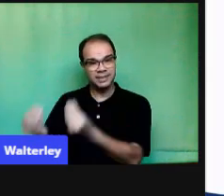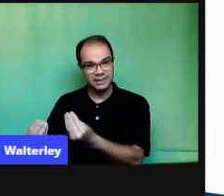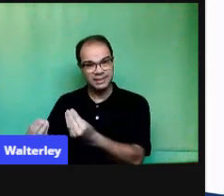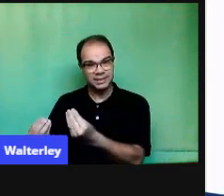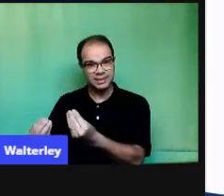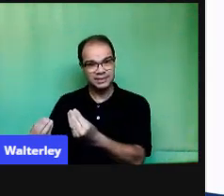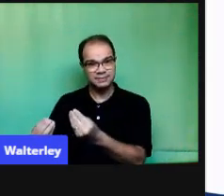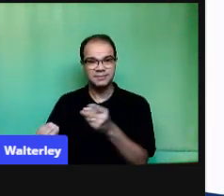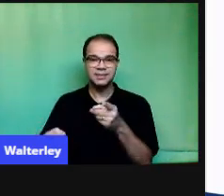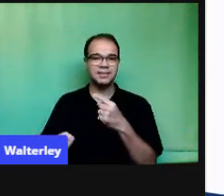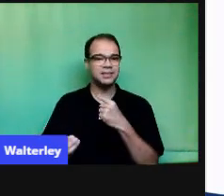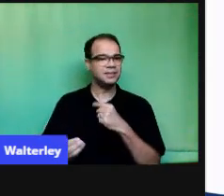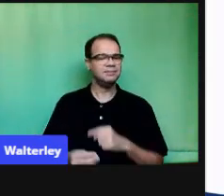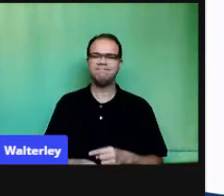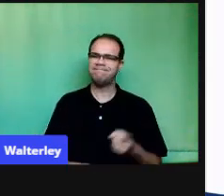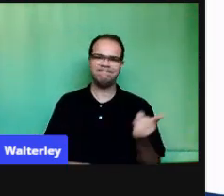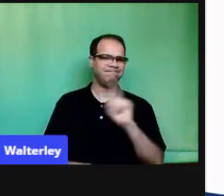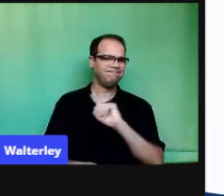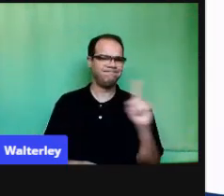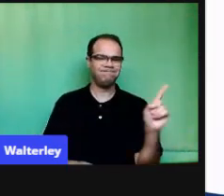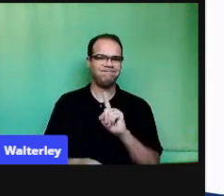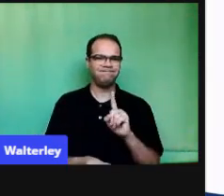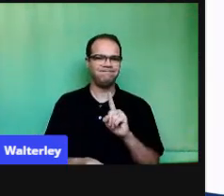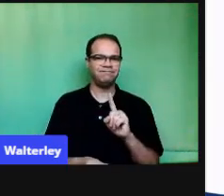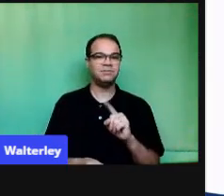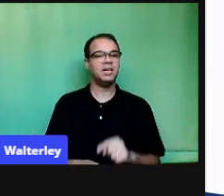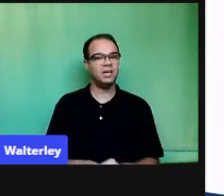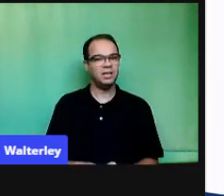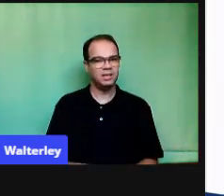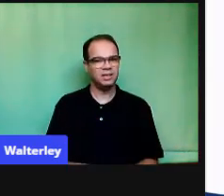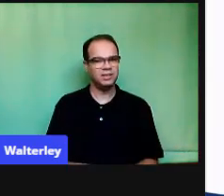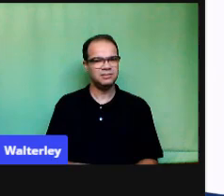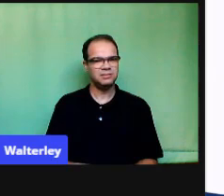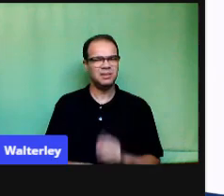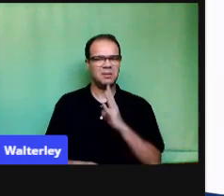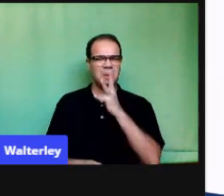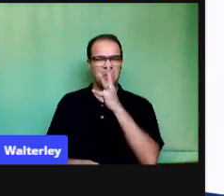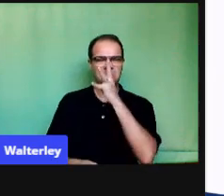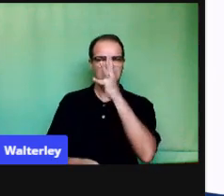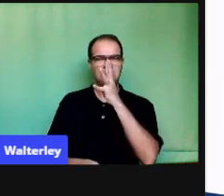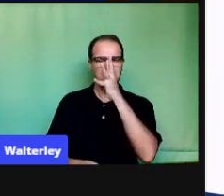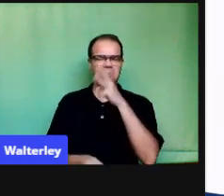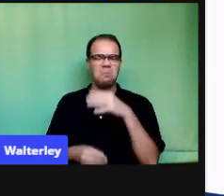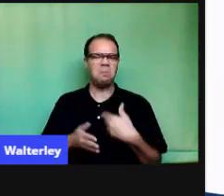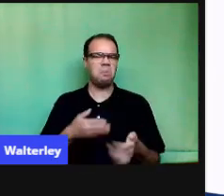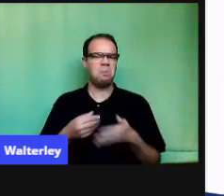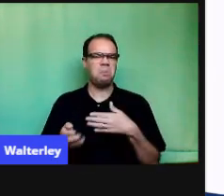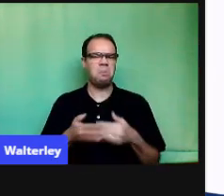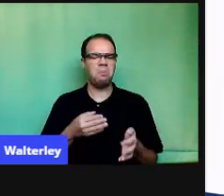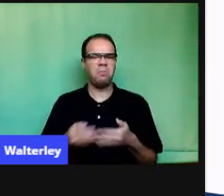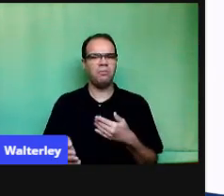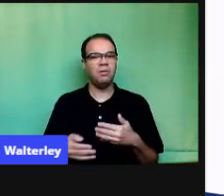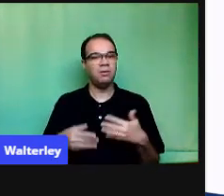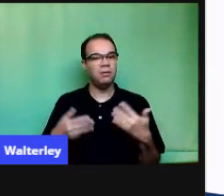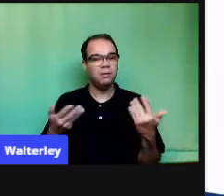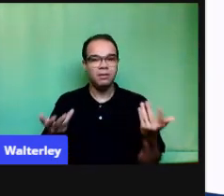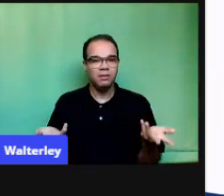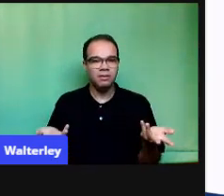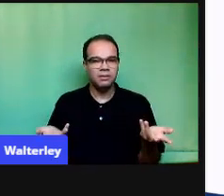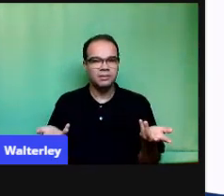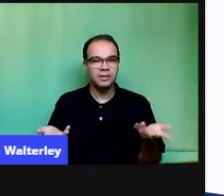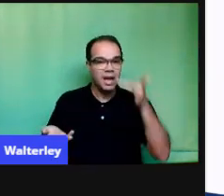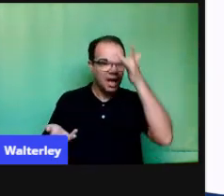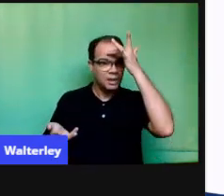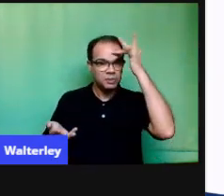que a ignorância é o maior ponto-chave para a crueldade animal. As pessoas, não, na maior parte